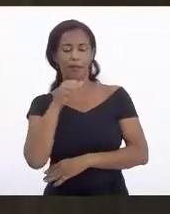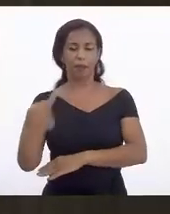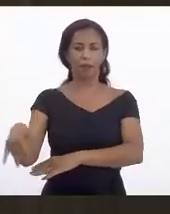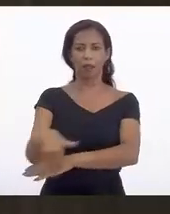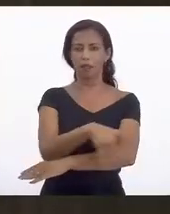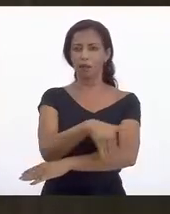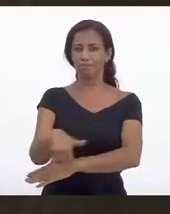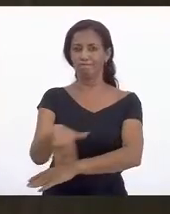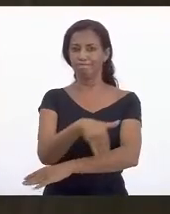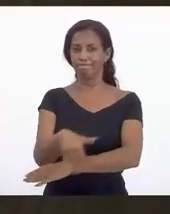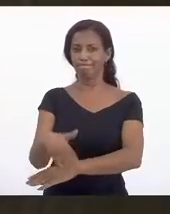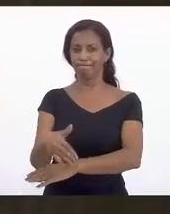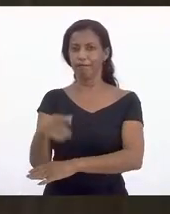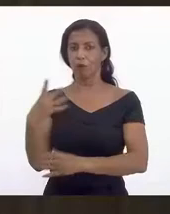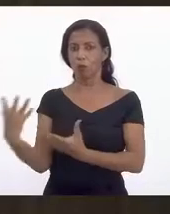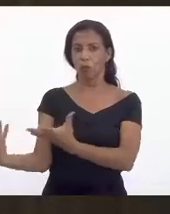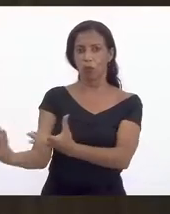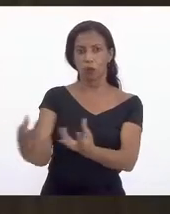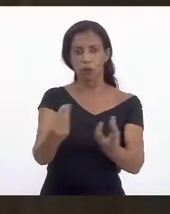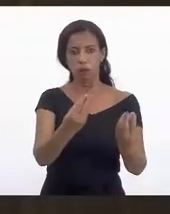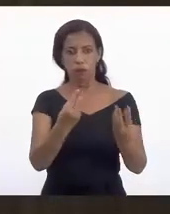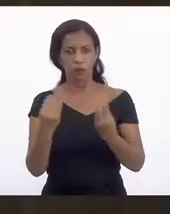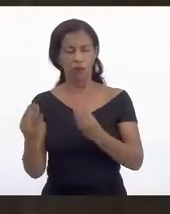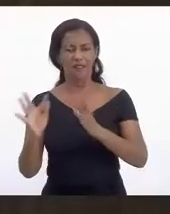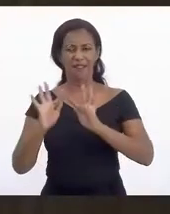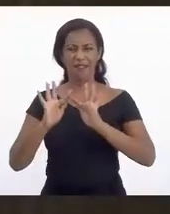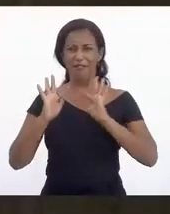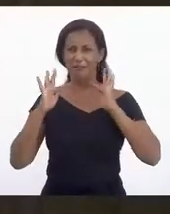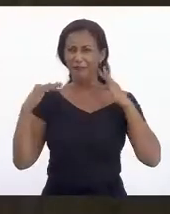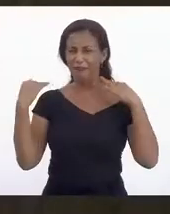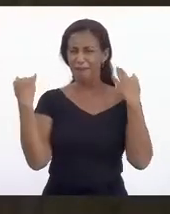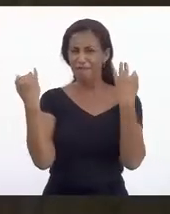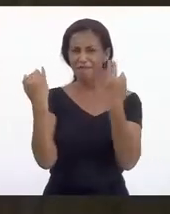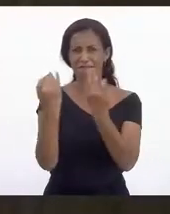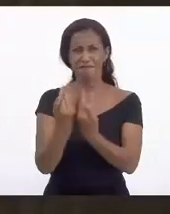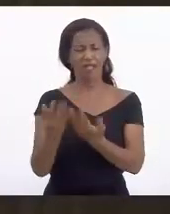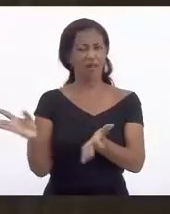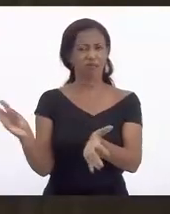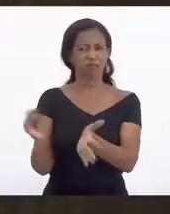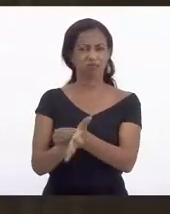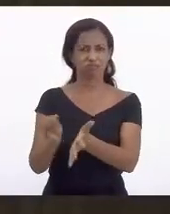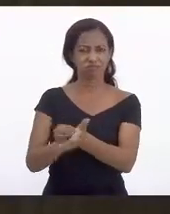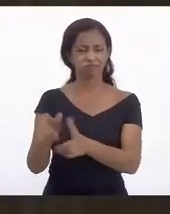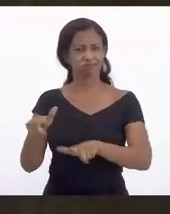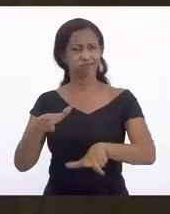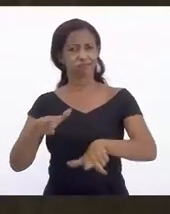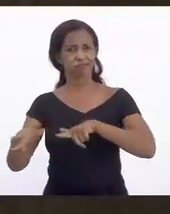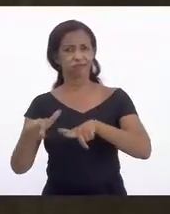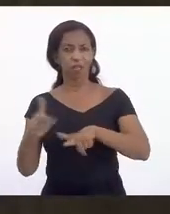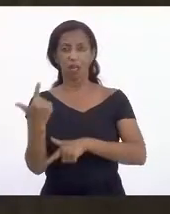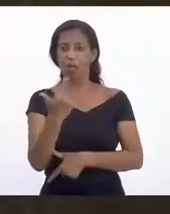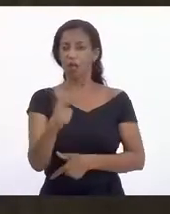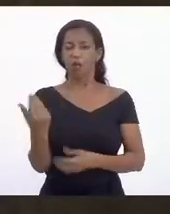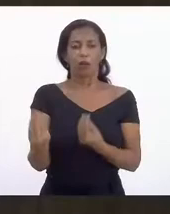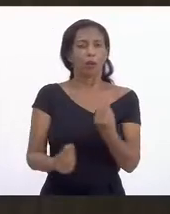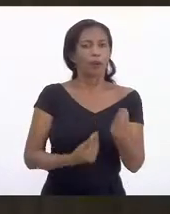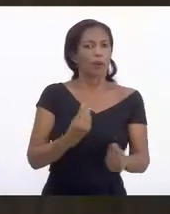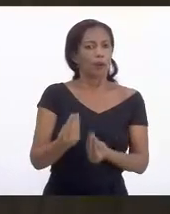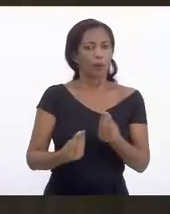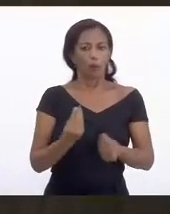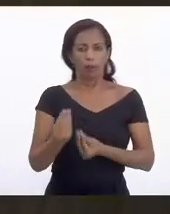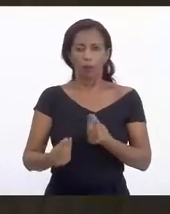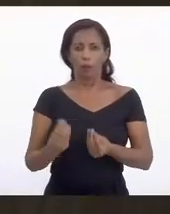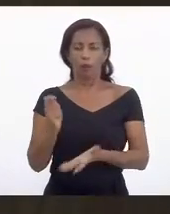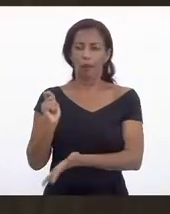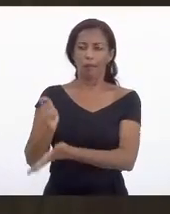ruas apinhadas de gente, famílias inteiras desempregadas, sem condições de se